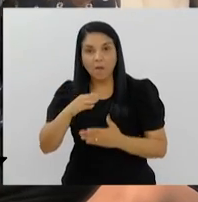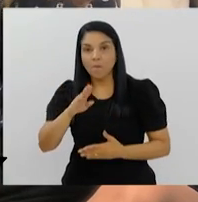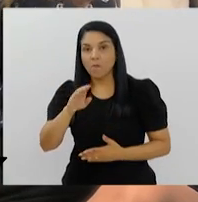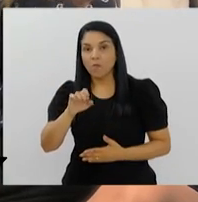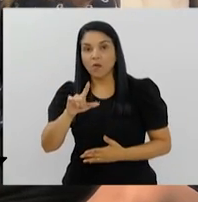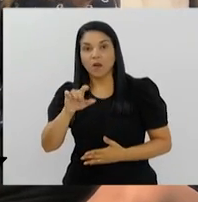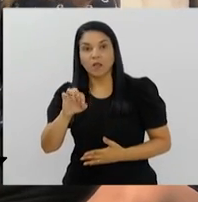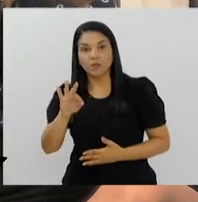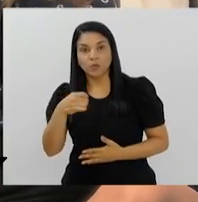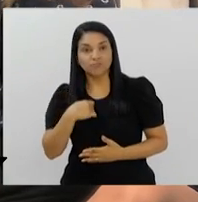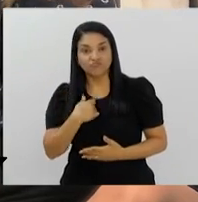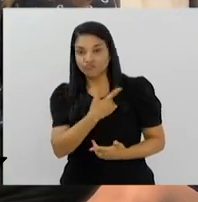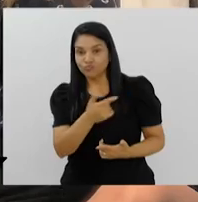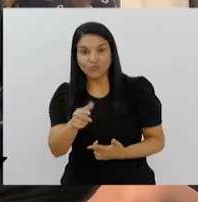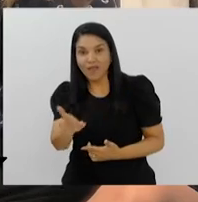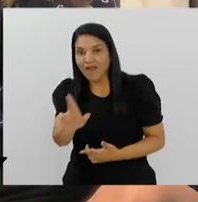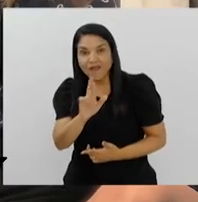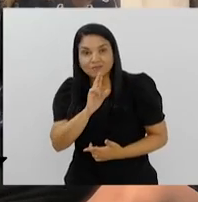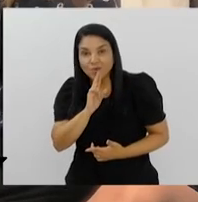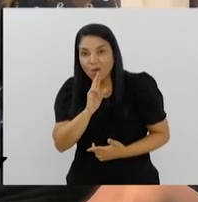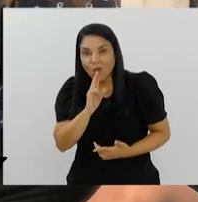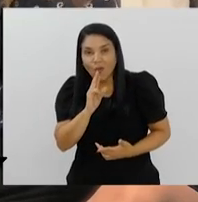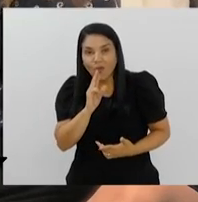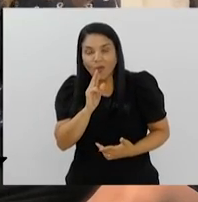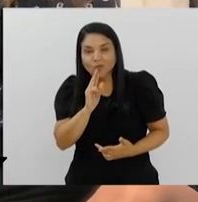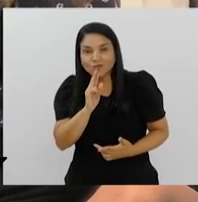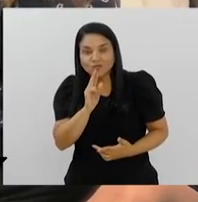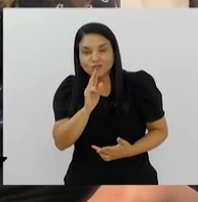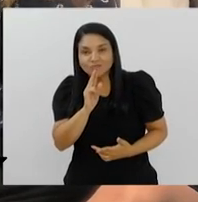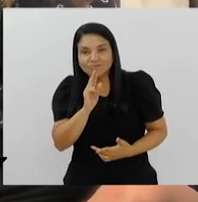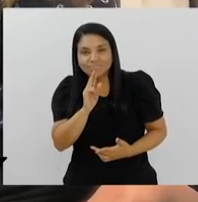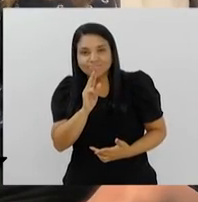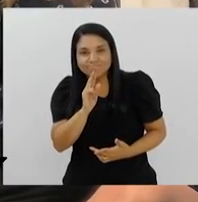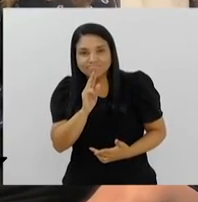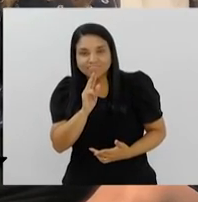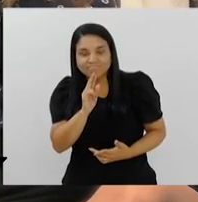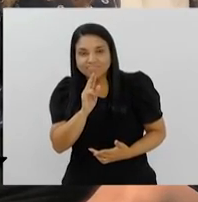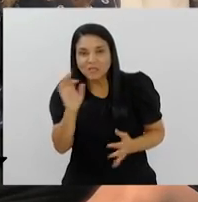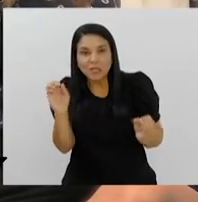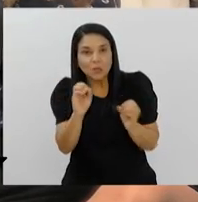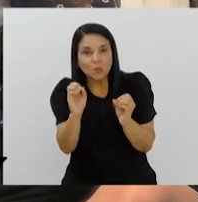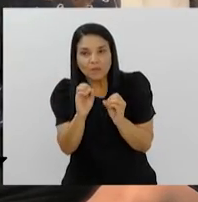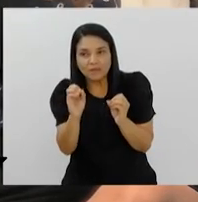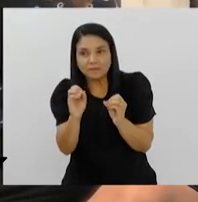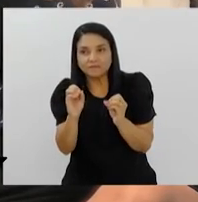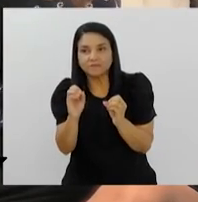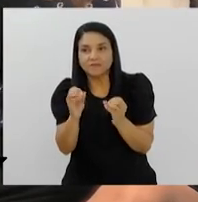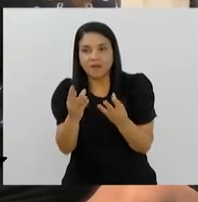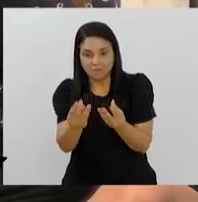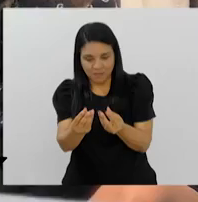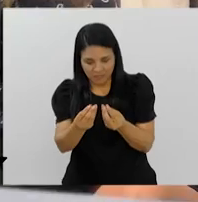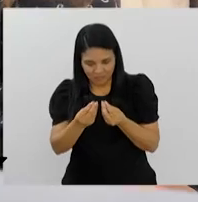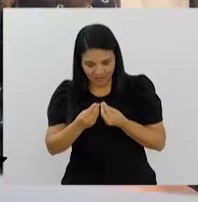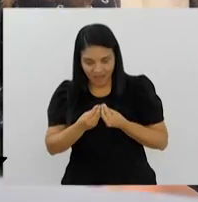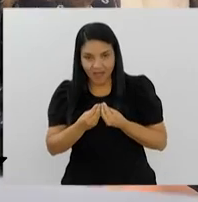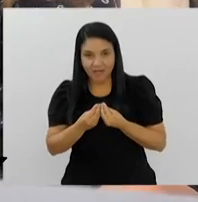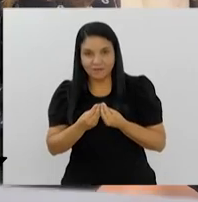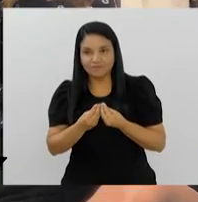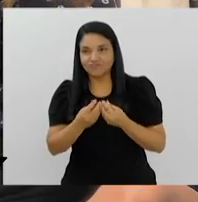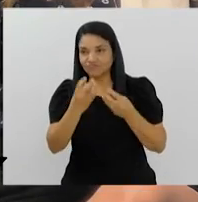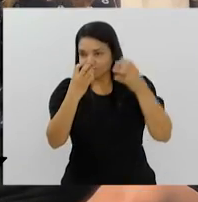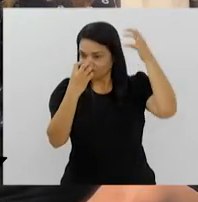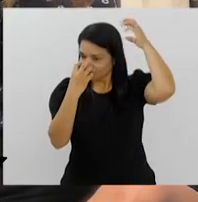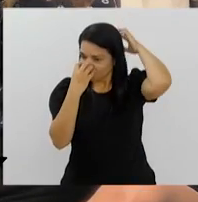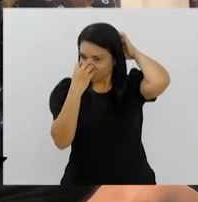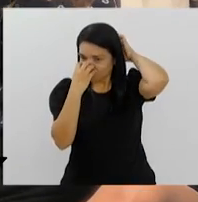pessoas não TM resposta do mínimo no mínimo aí me entregaram aqui eu vou dizer para vocês é só